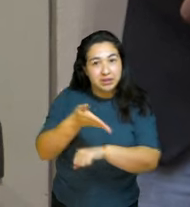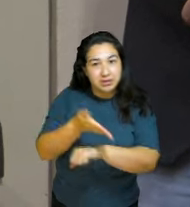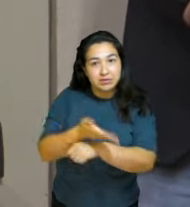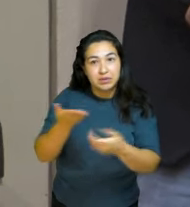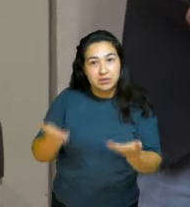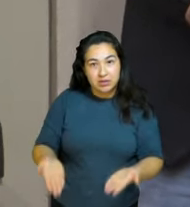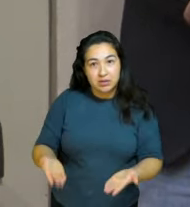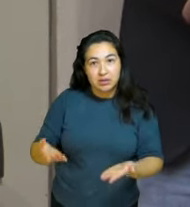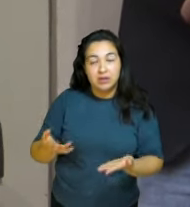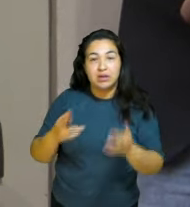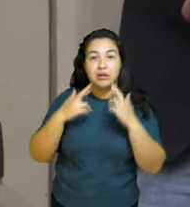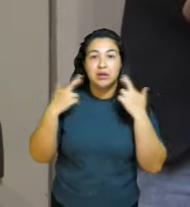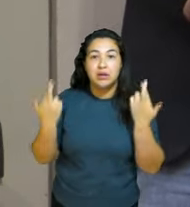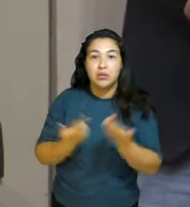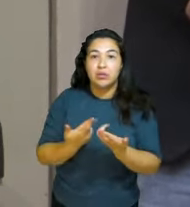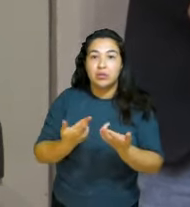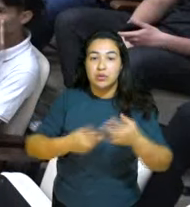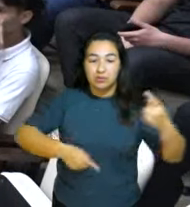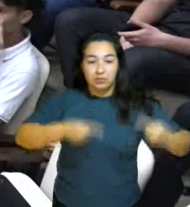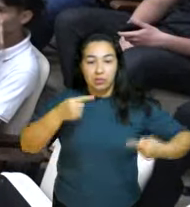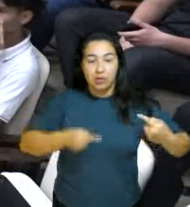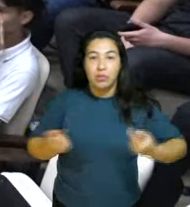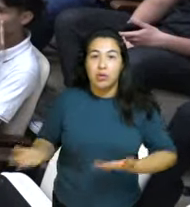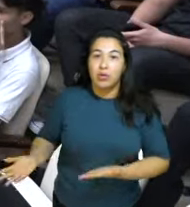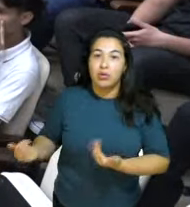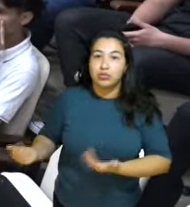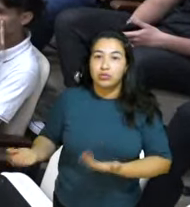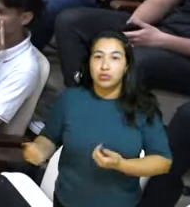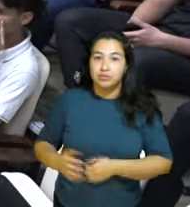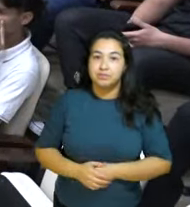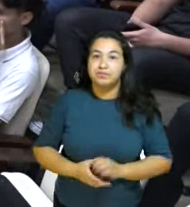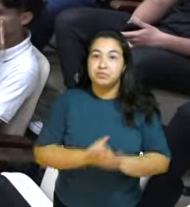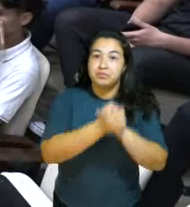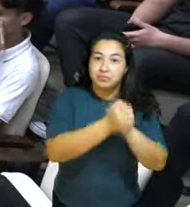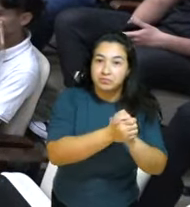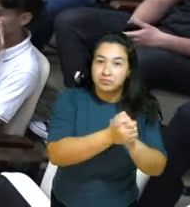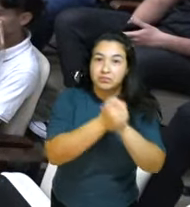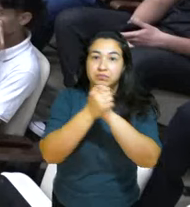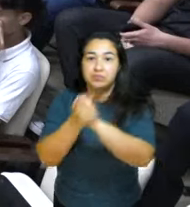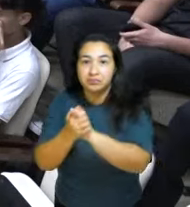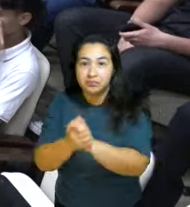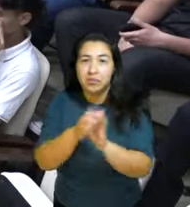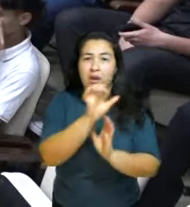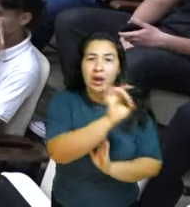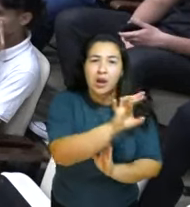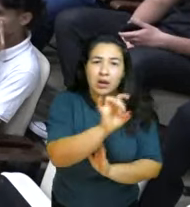Jovem. Gostaria, de uma forma muito carinhosa, cumprimentar todos os atletas, dirigentes,